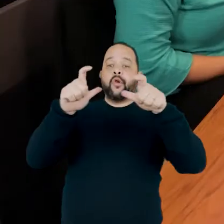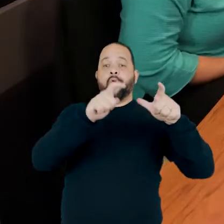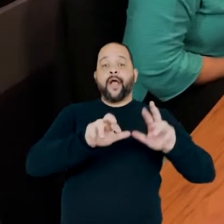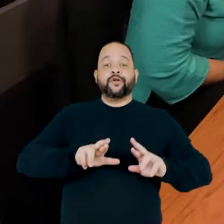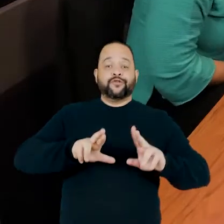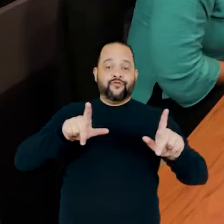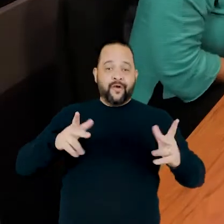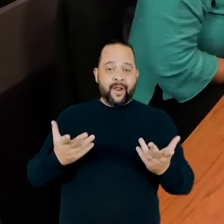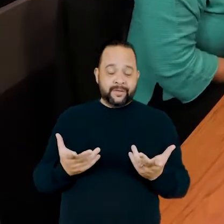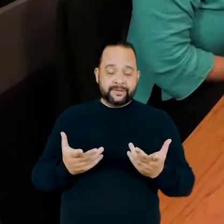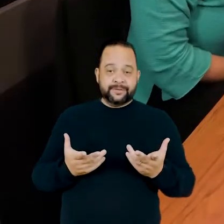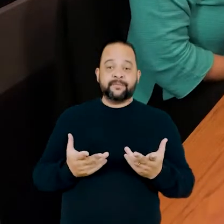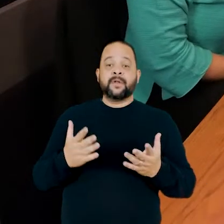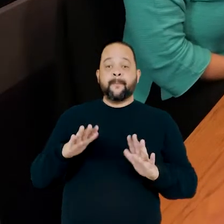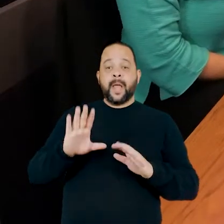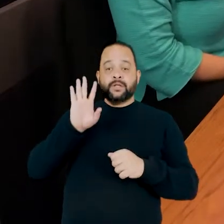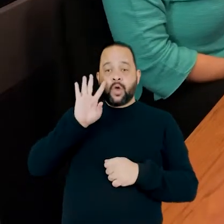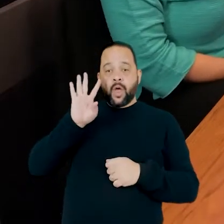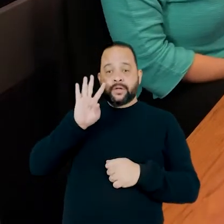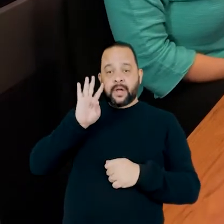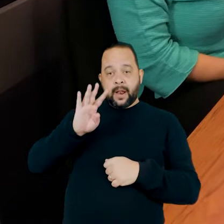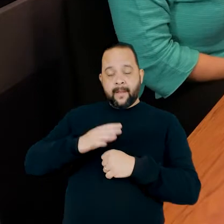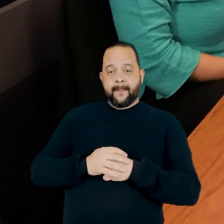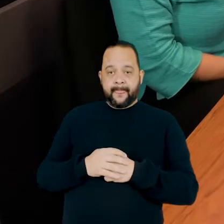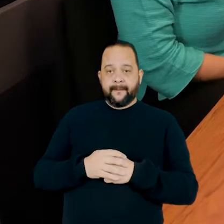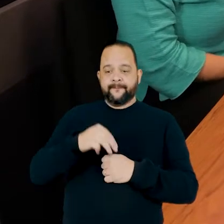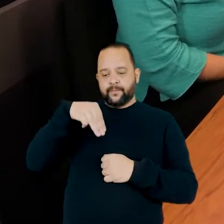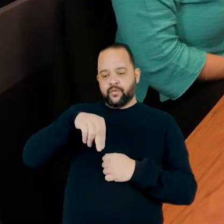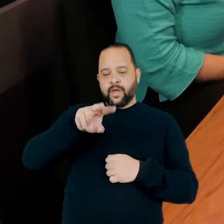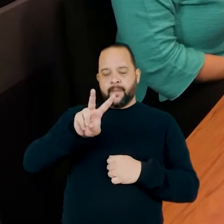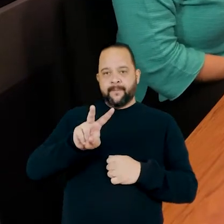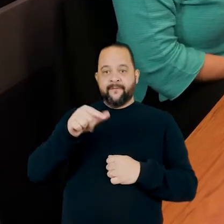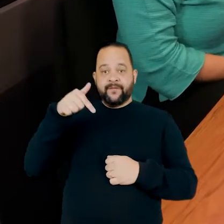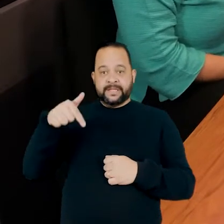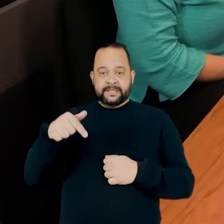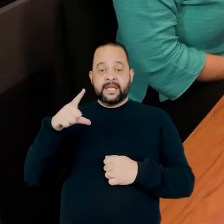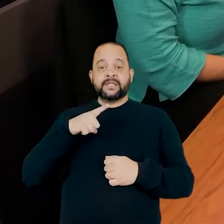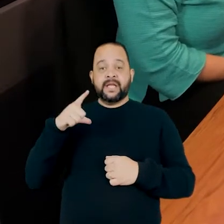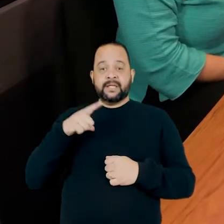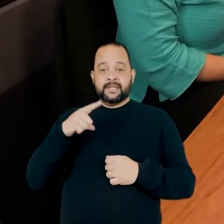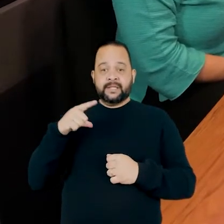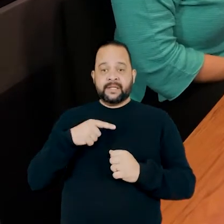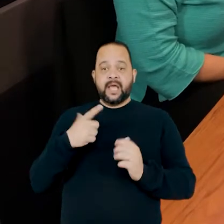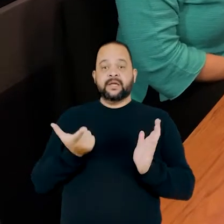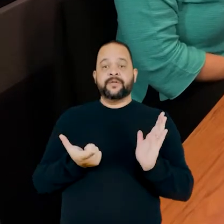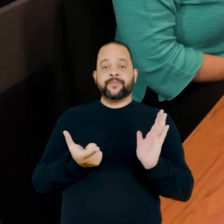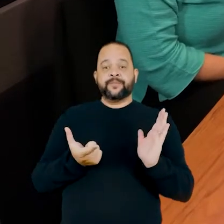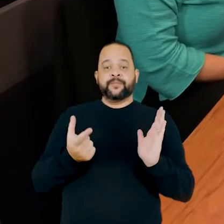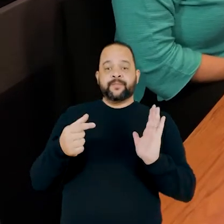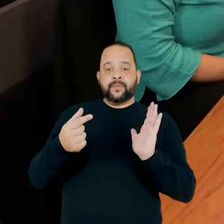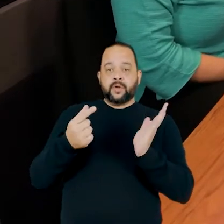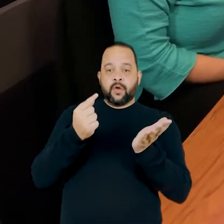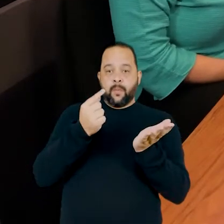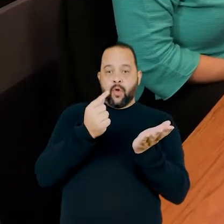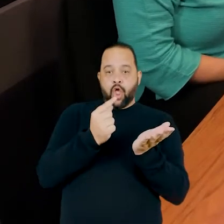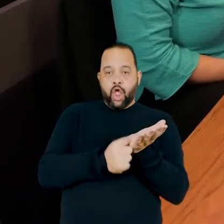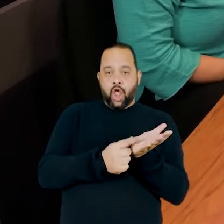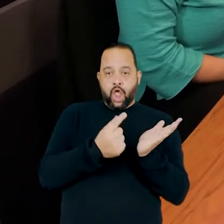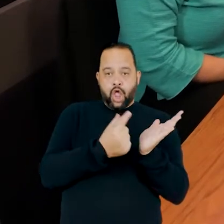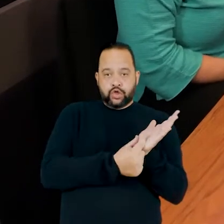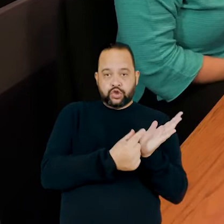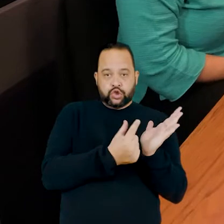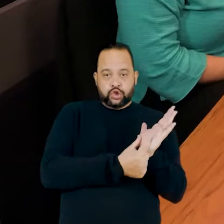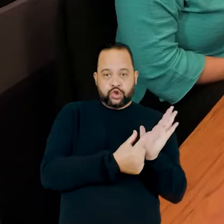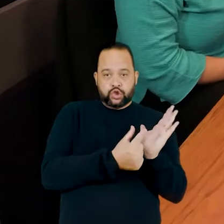distância. Mas as coisas que eu achei muito legal no MV7 é que ele tem um software. Então, nesse software, você pode criar